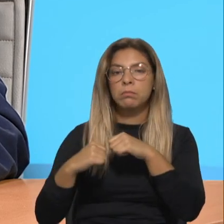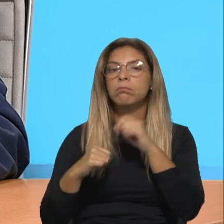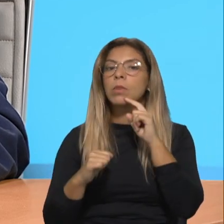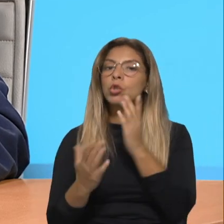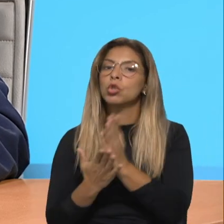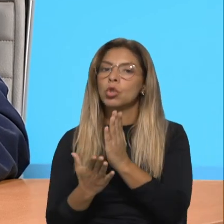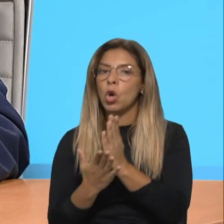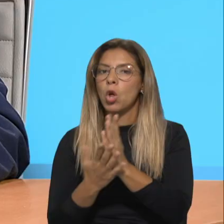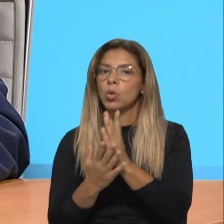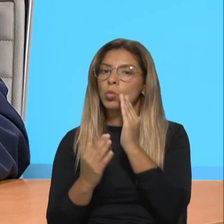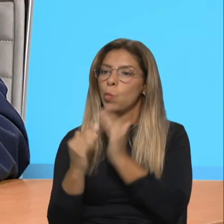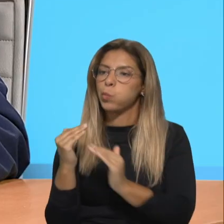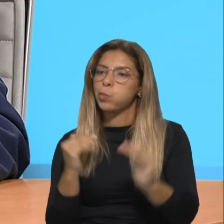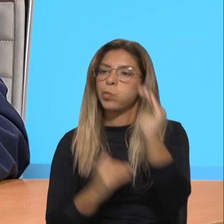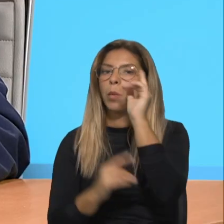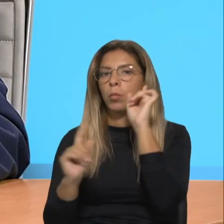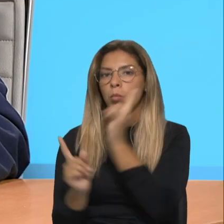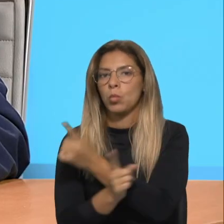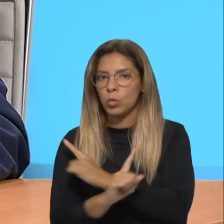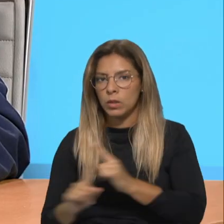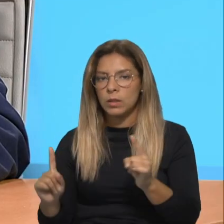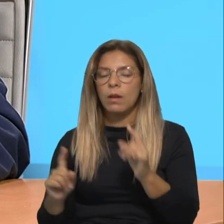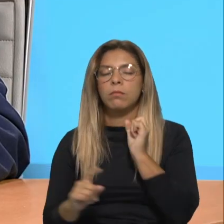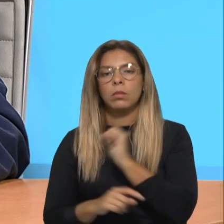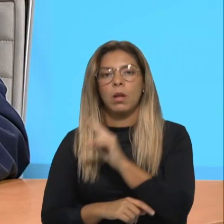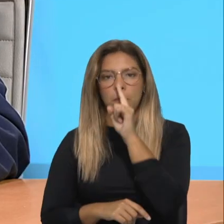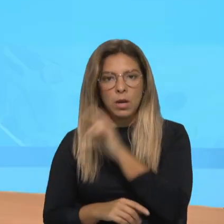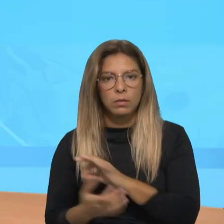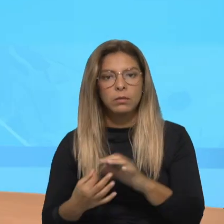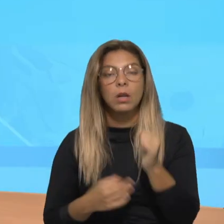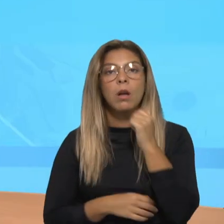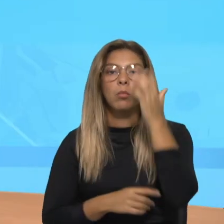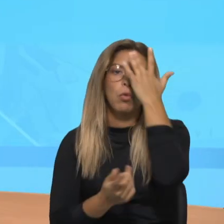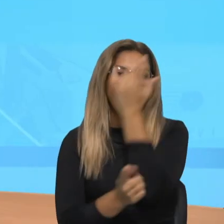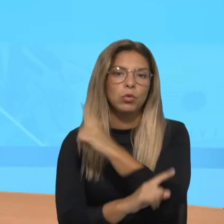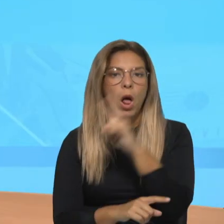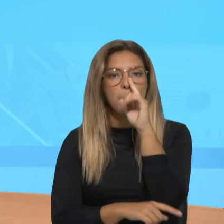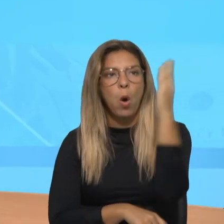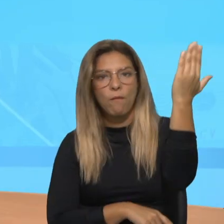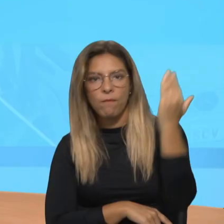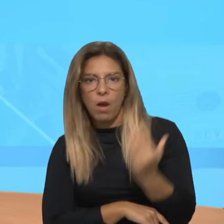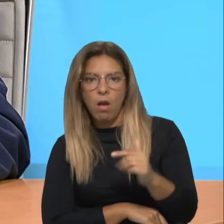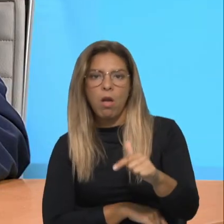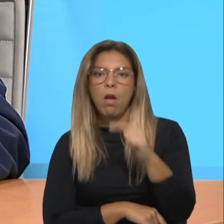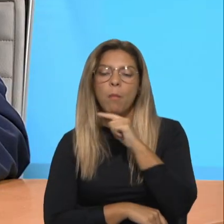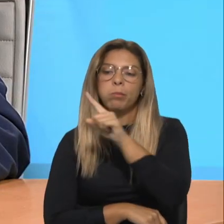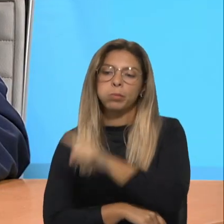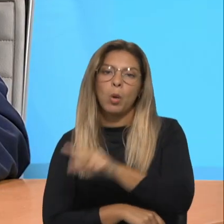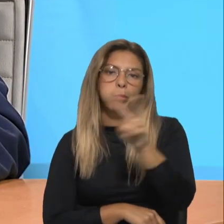Regensburg, trouxe até nós os professores alemães. E, portanto, quer o primeiro, quer o segundo